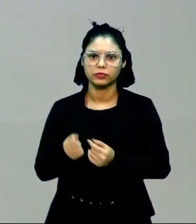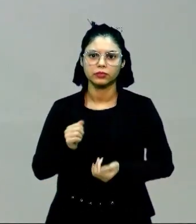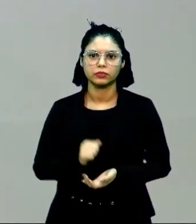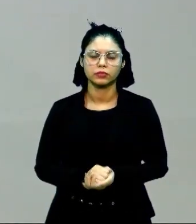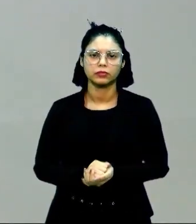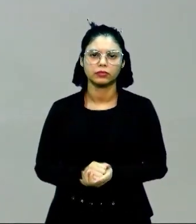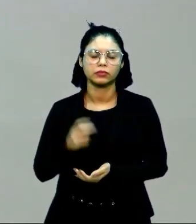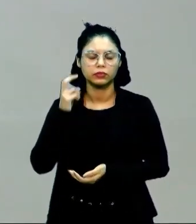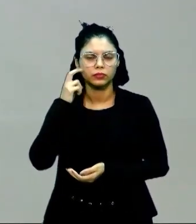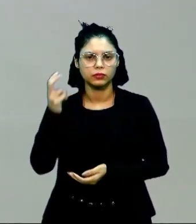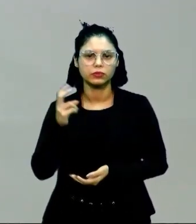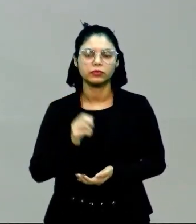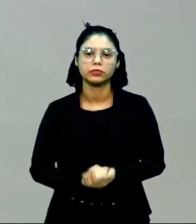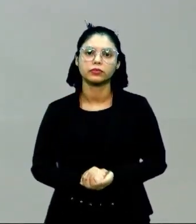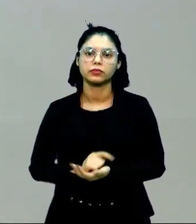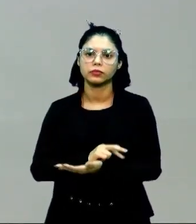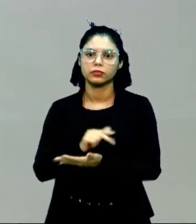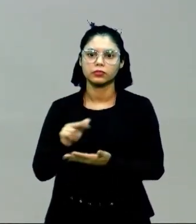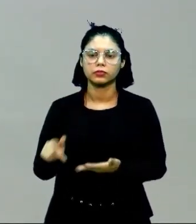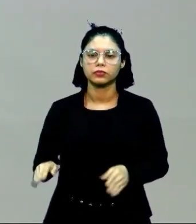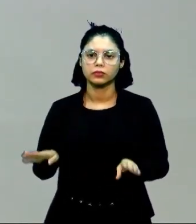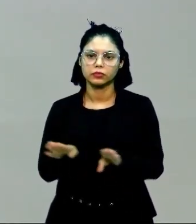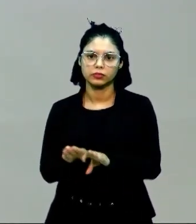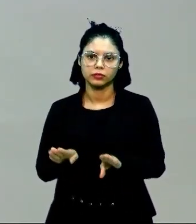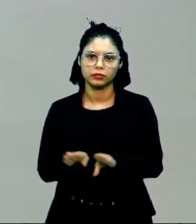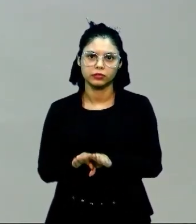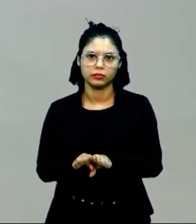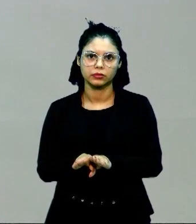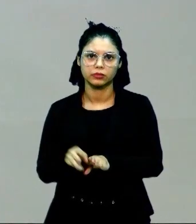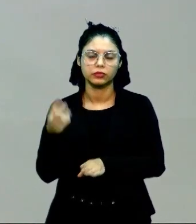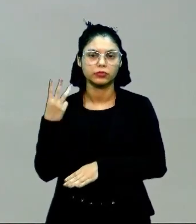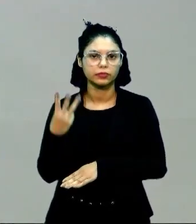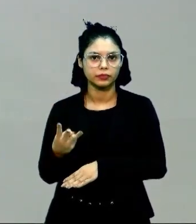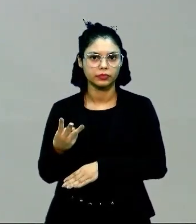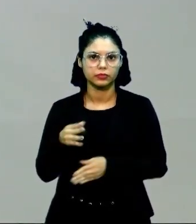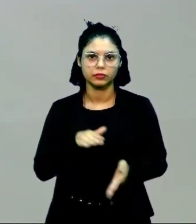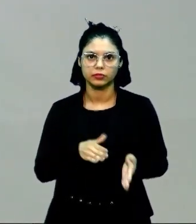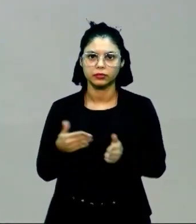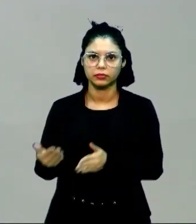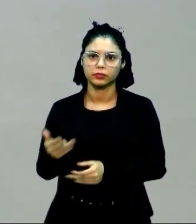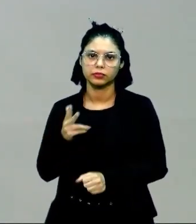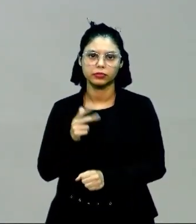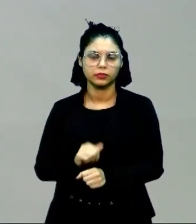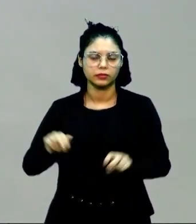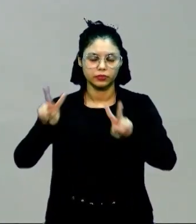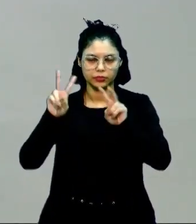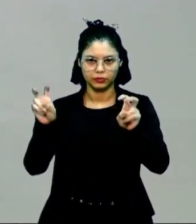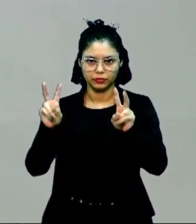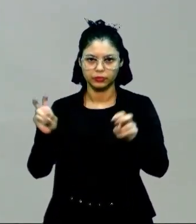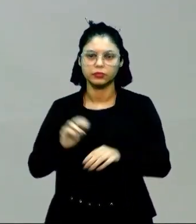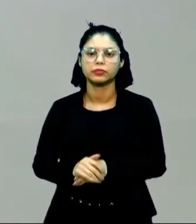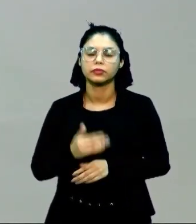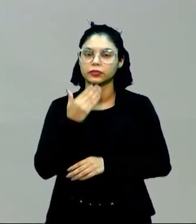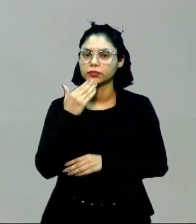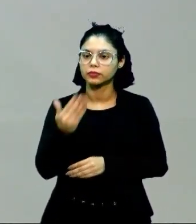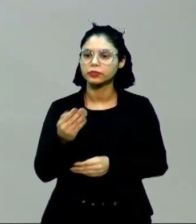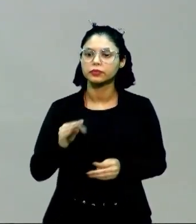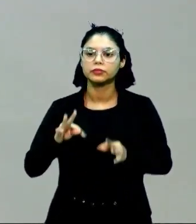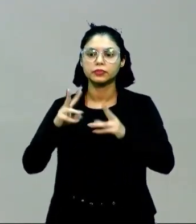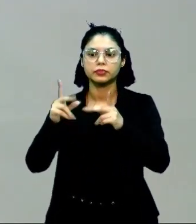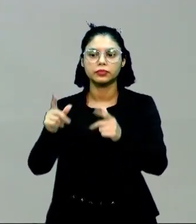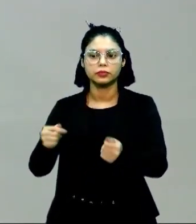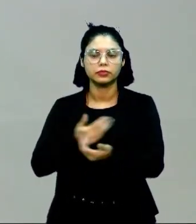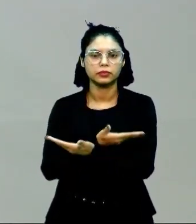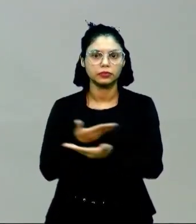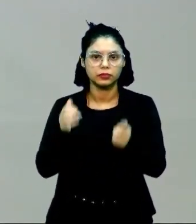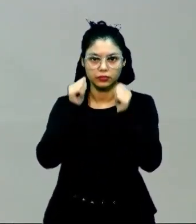e multiculturalismo. E estamos na parte 3 desta temática. Eu peço toda a